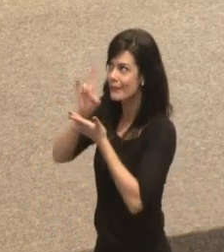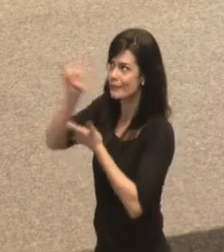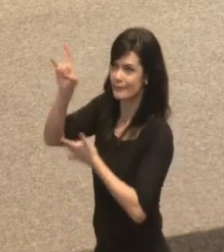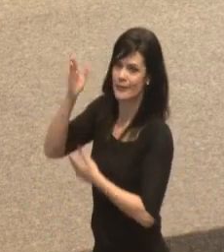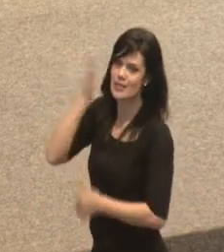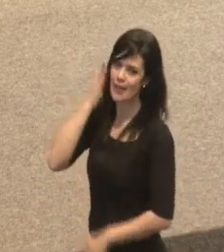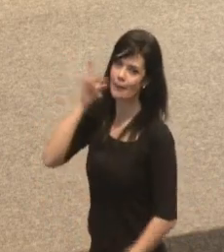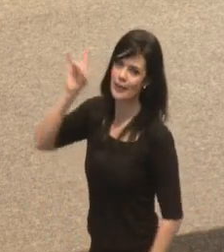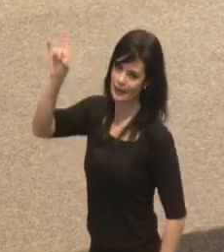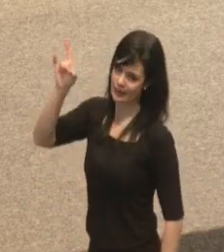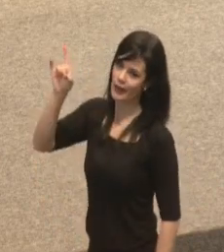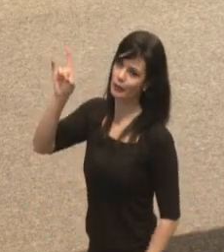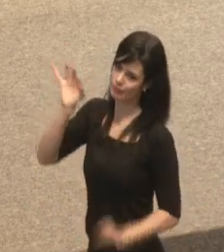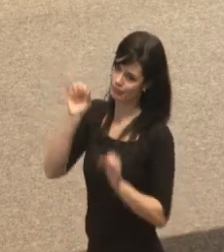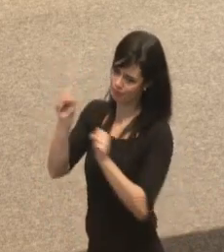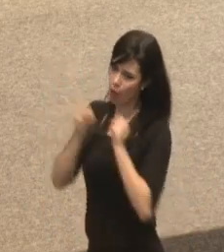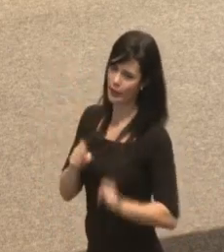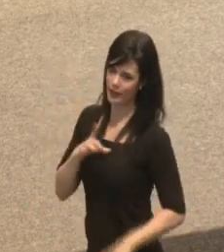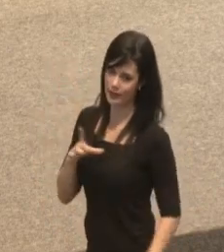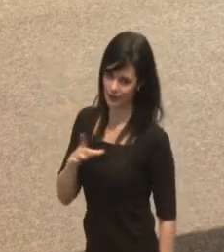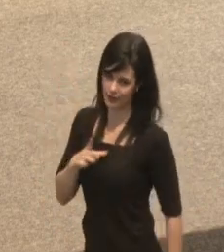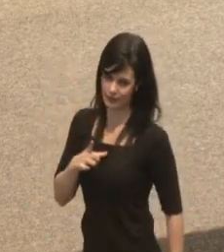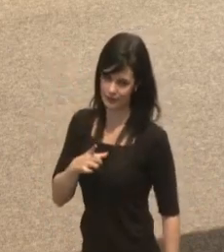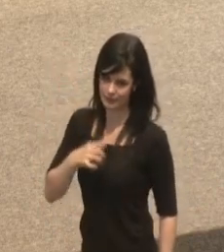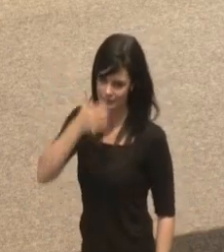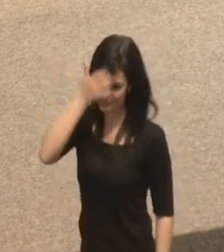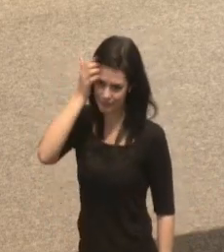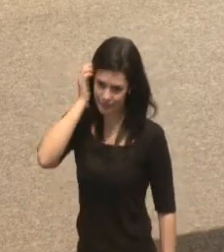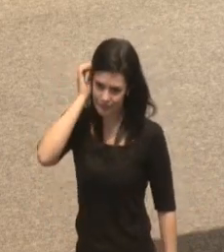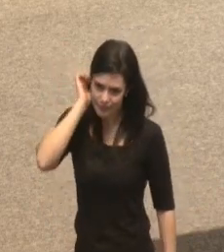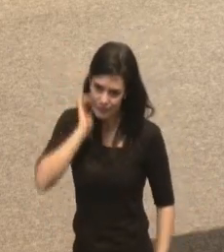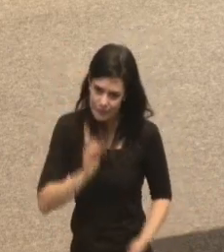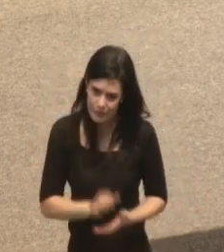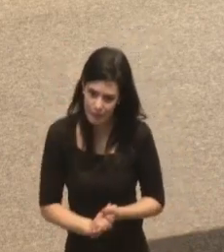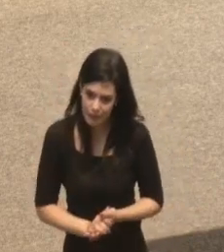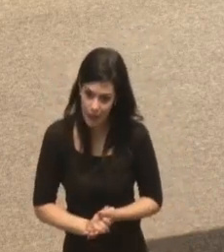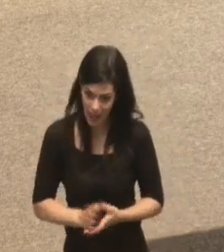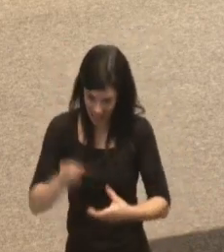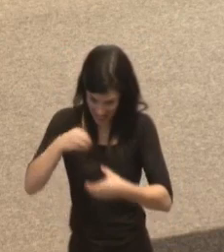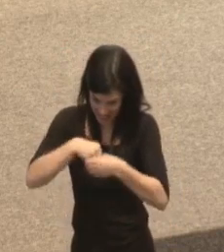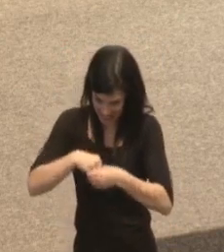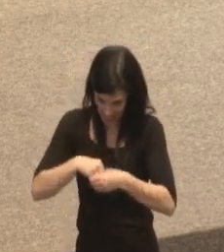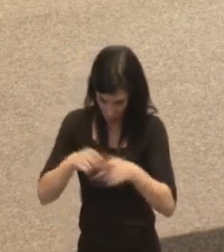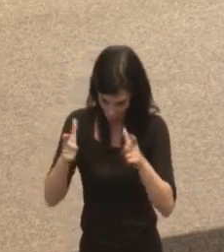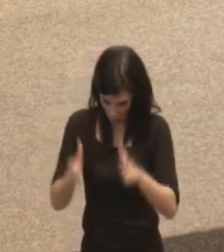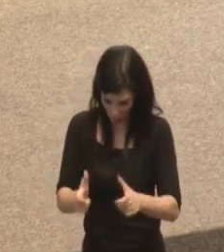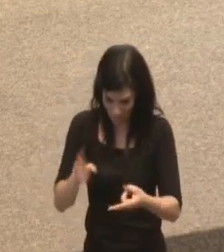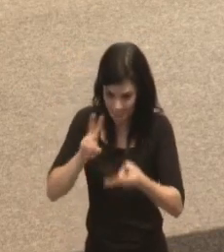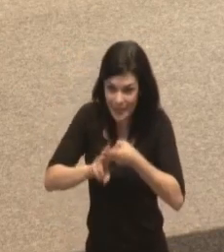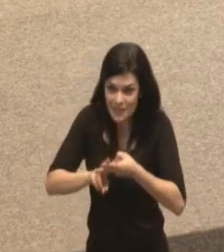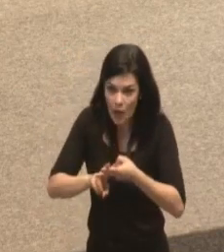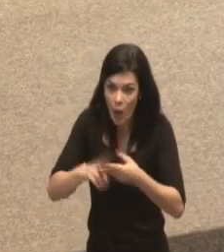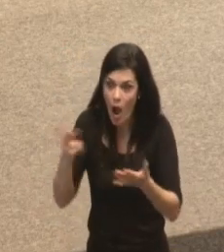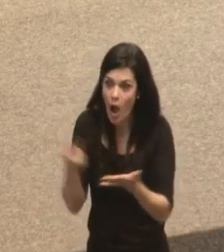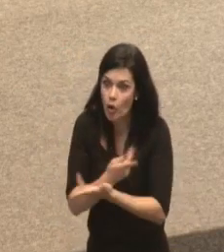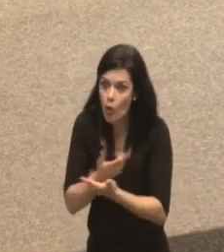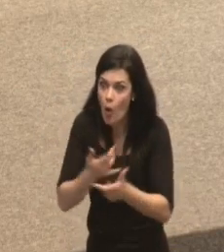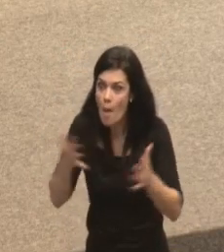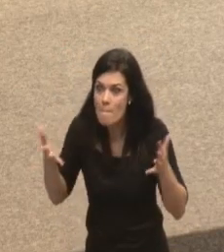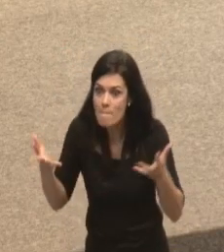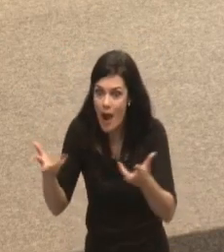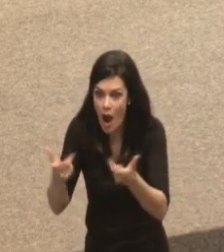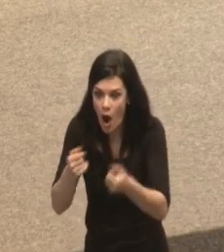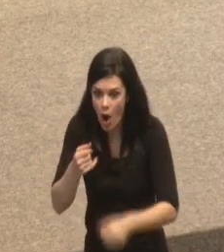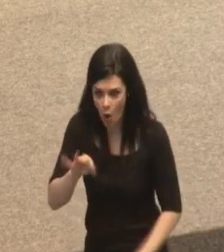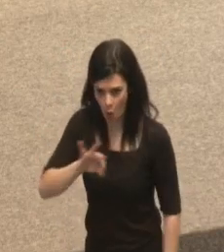Naquela noite coisas extraordinárias aconteceram naquela prisão. Aquele carcereiro que prendeu